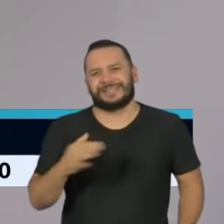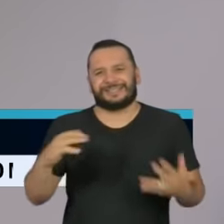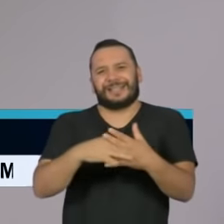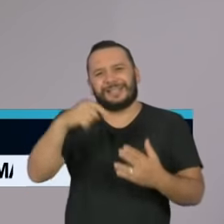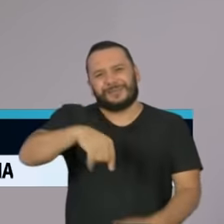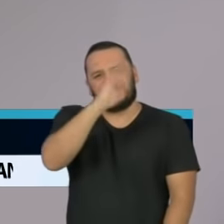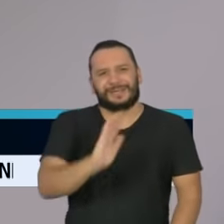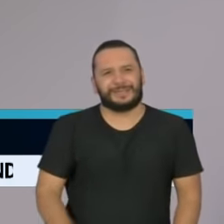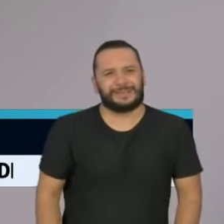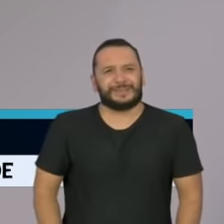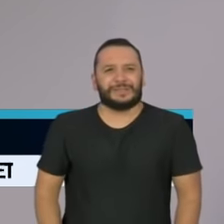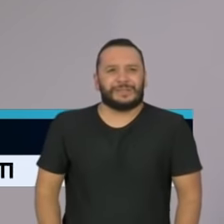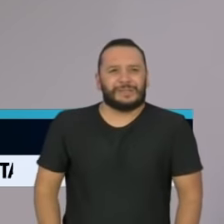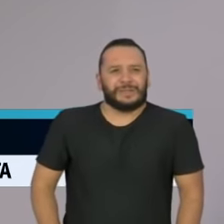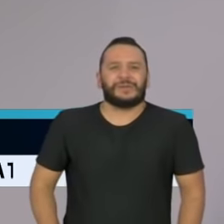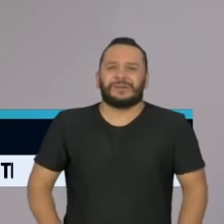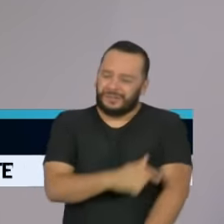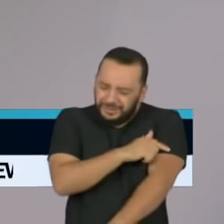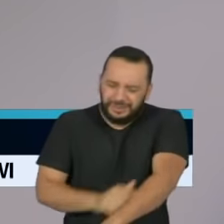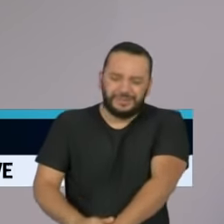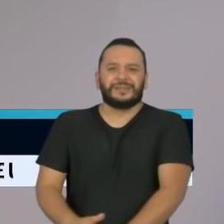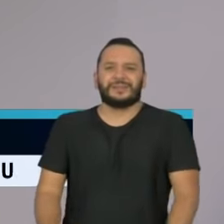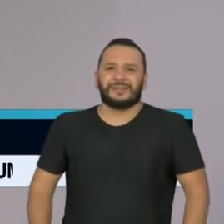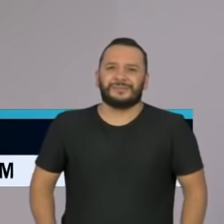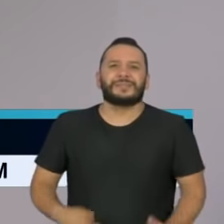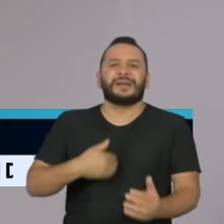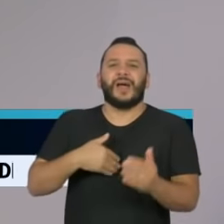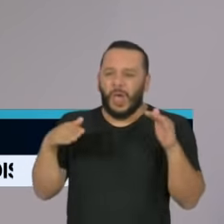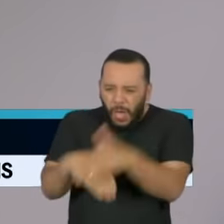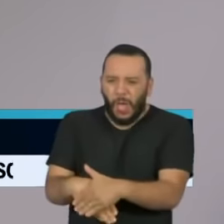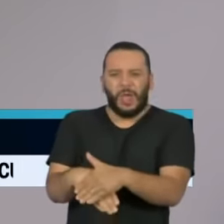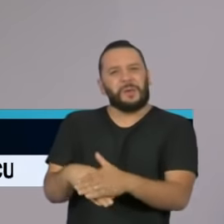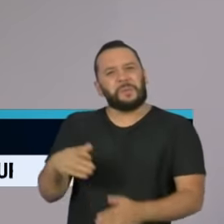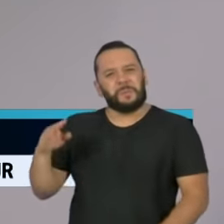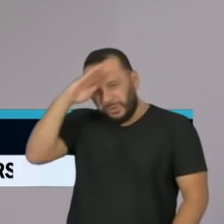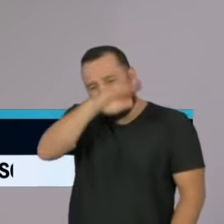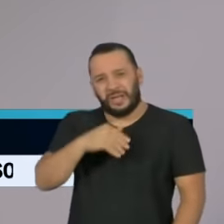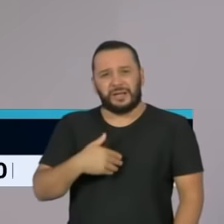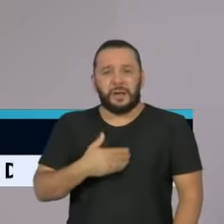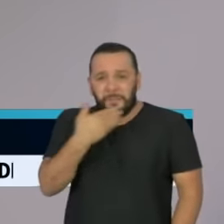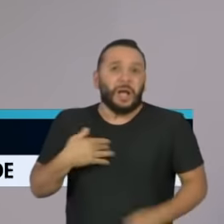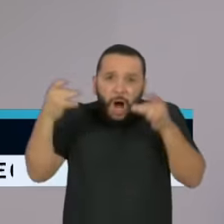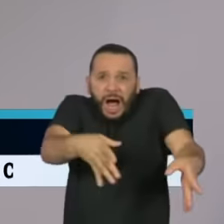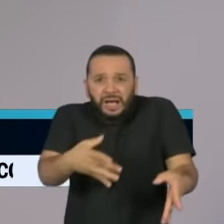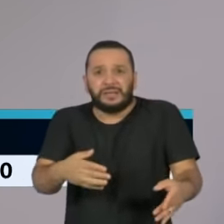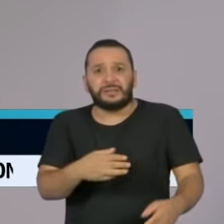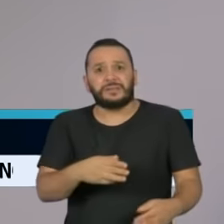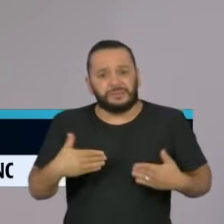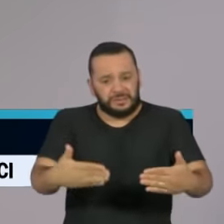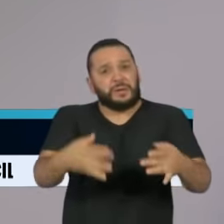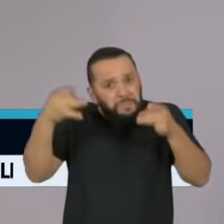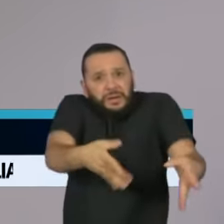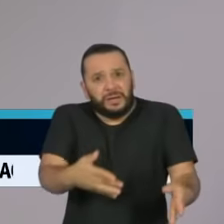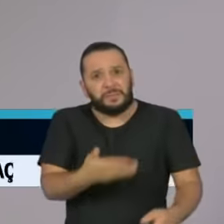brasileiro. Mantenha o seu comportamento. Não vá submeter a ninguém. Melhor sair, se for para submeter ao Bolsonaro.